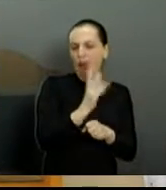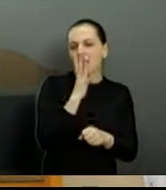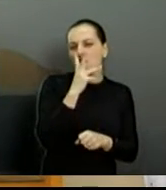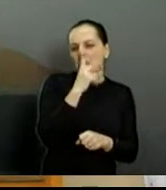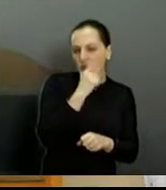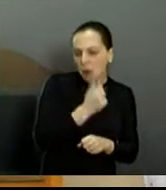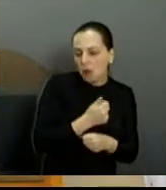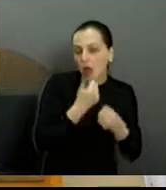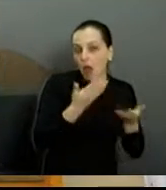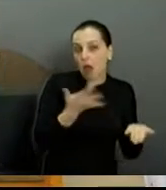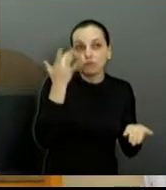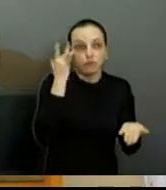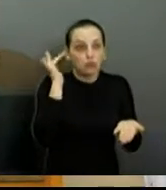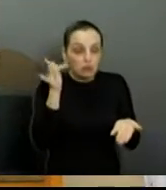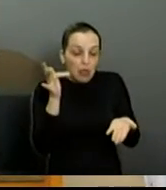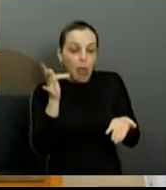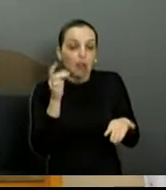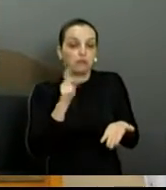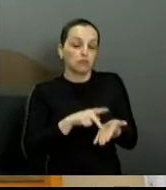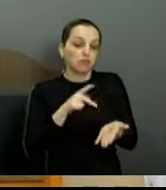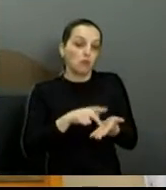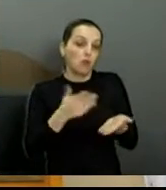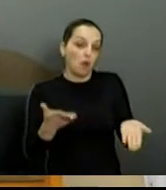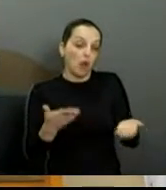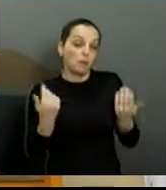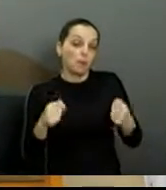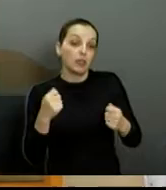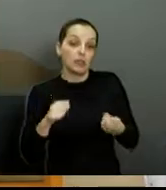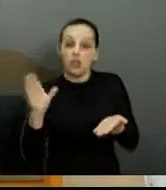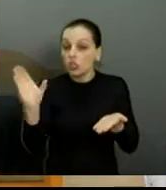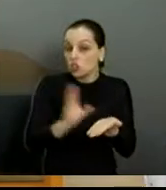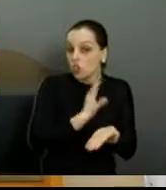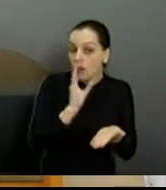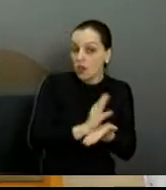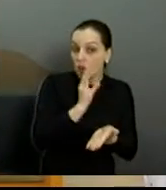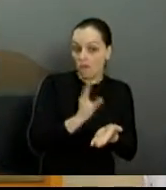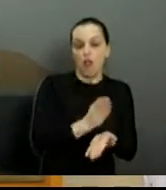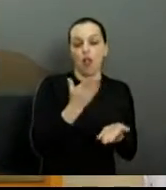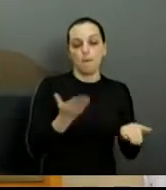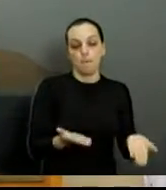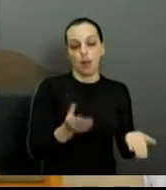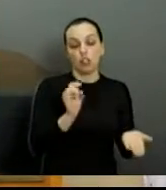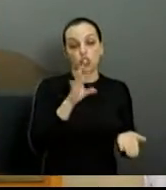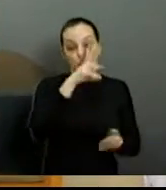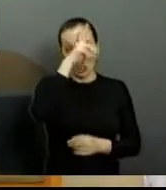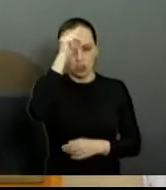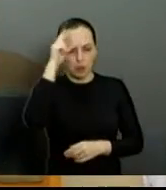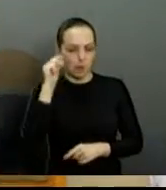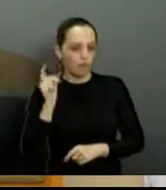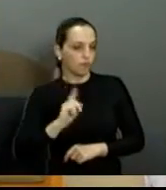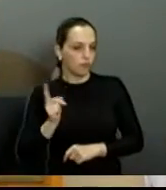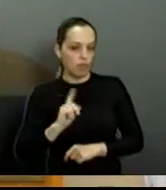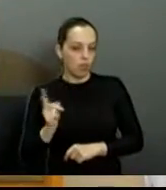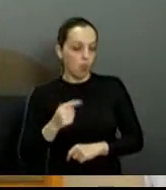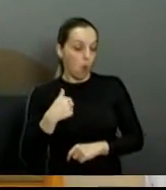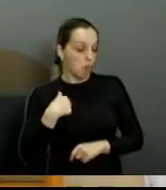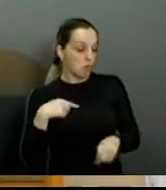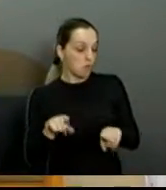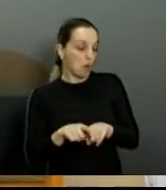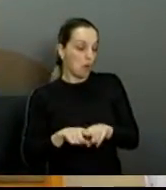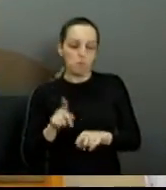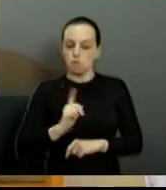mais um depende do executivo e depende de emenda parlamentar já não independe do executivo nem desse vereador que já